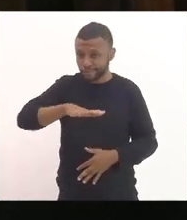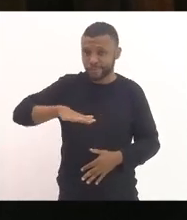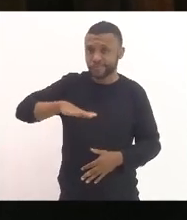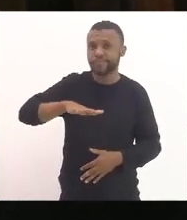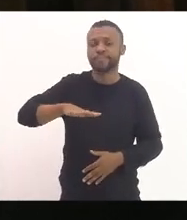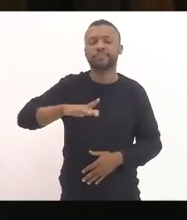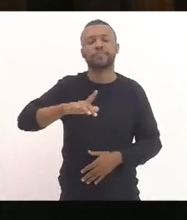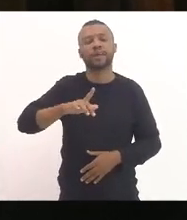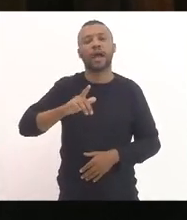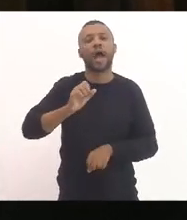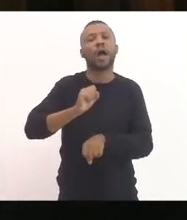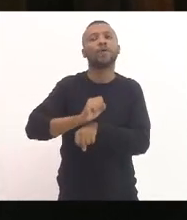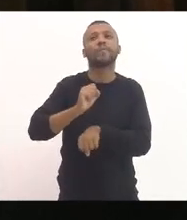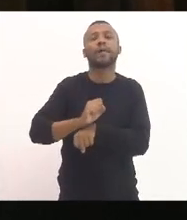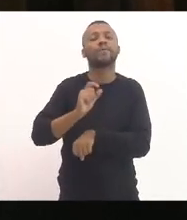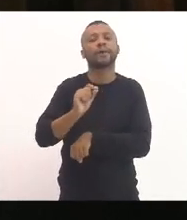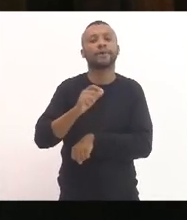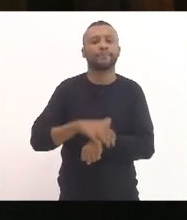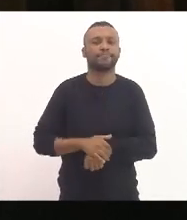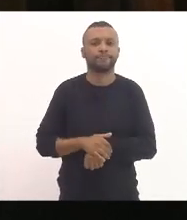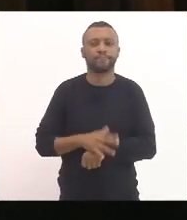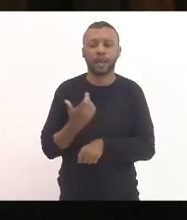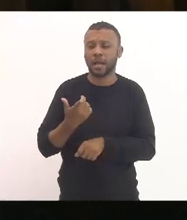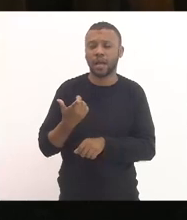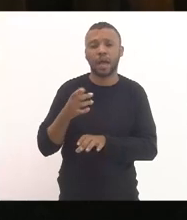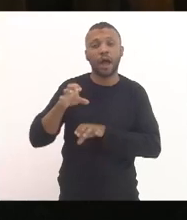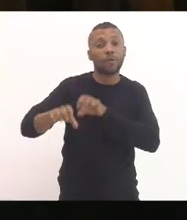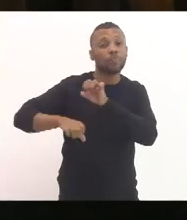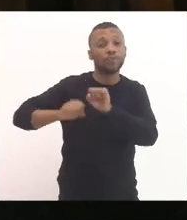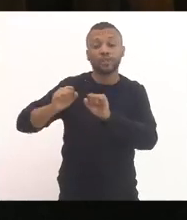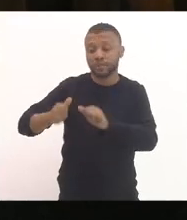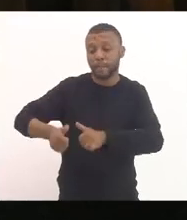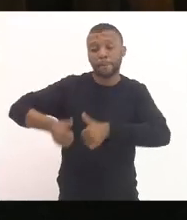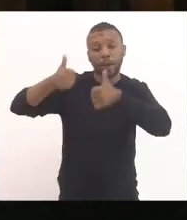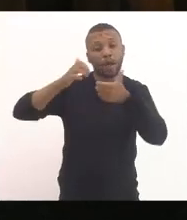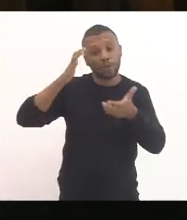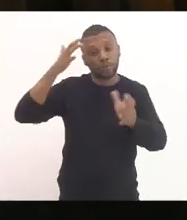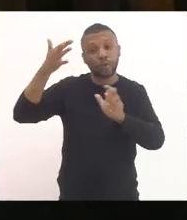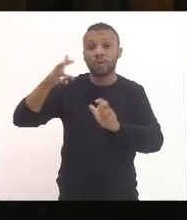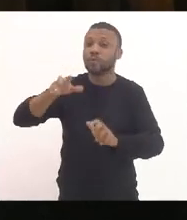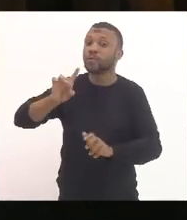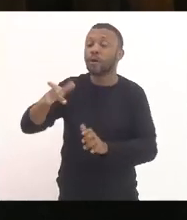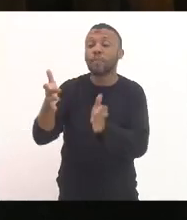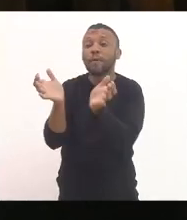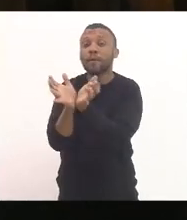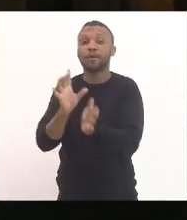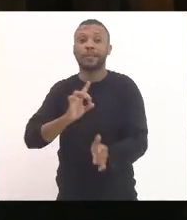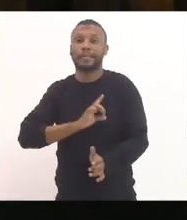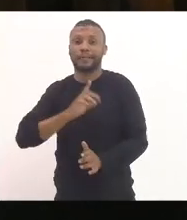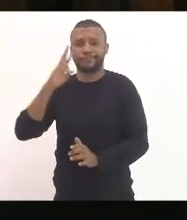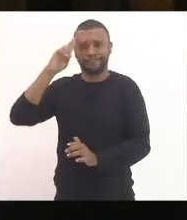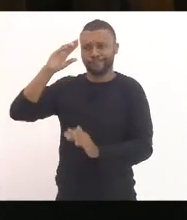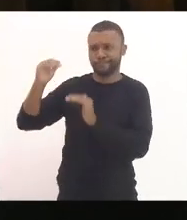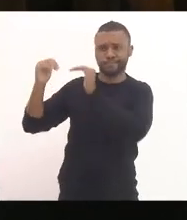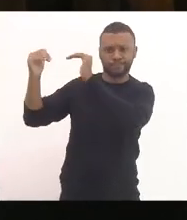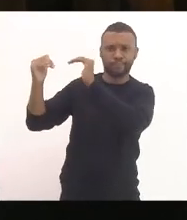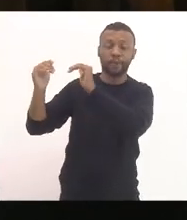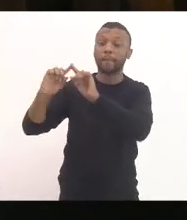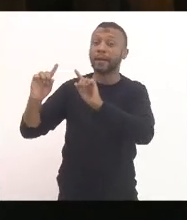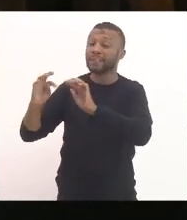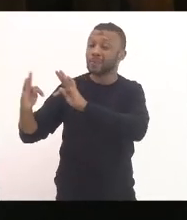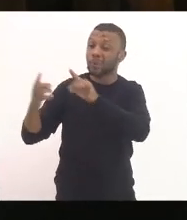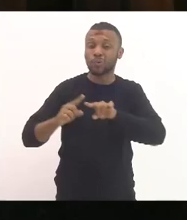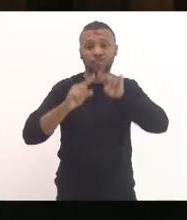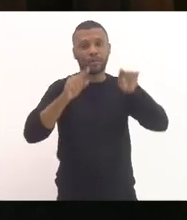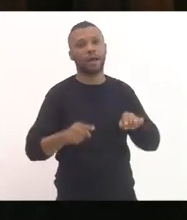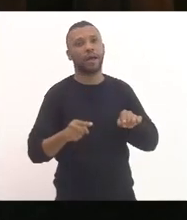se esperava naturalmente a busca de melhores condições não só para eles mas para todos né Apesar que foi dito pelo presidente do cinema o pão que